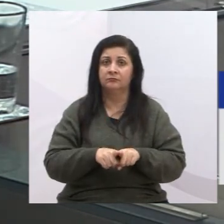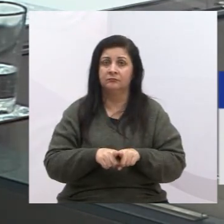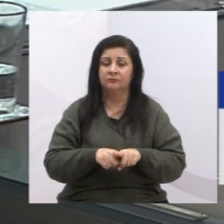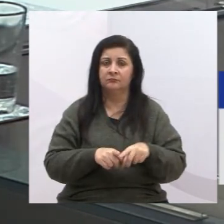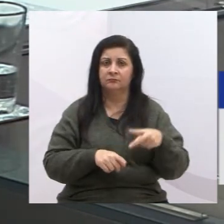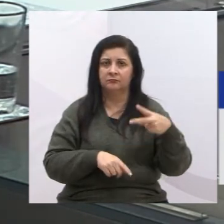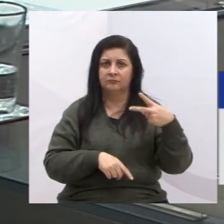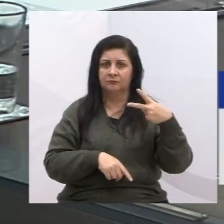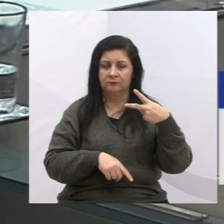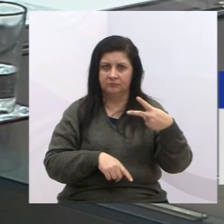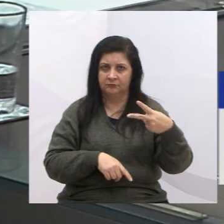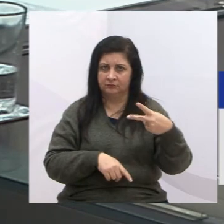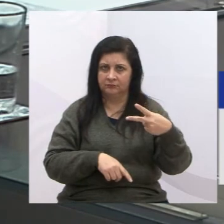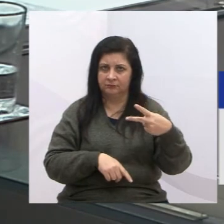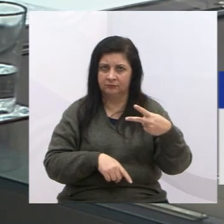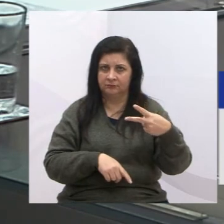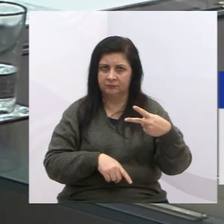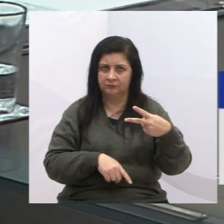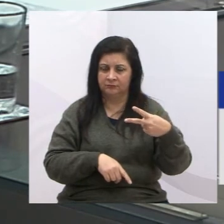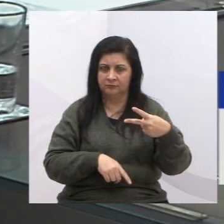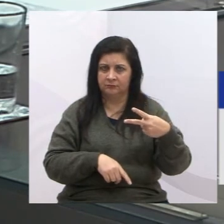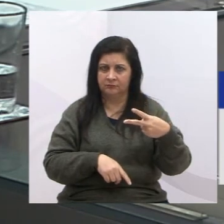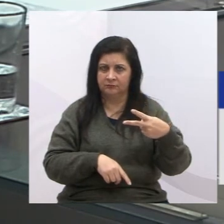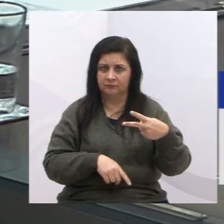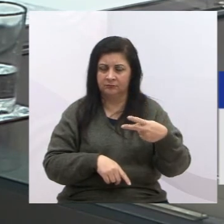duas possibilidades, né?